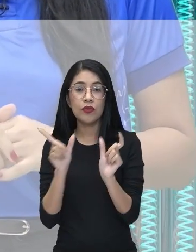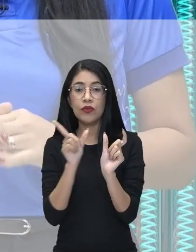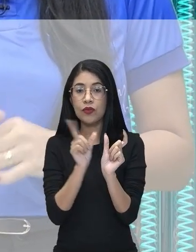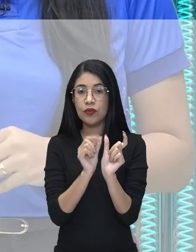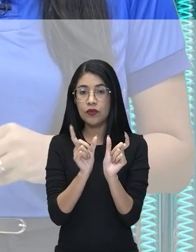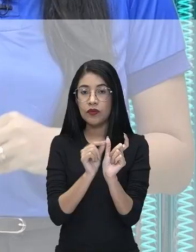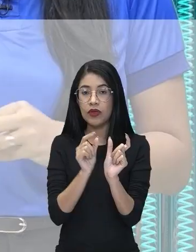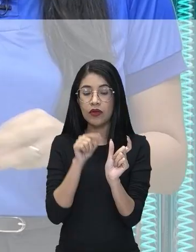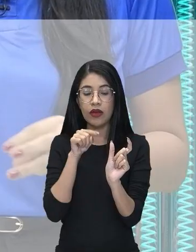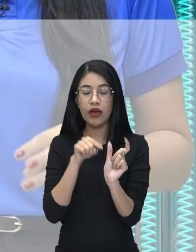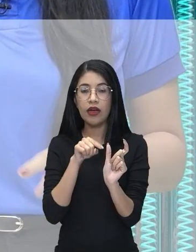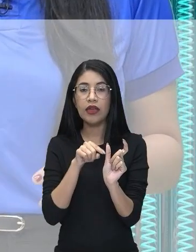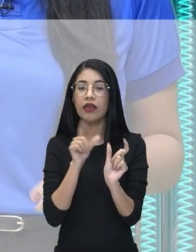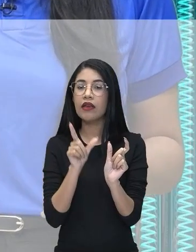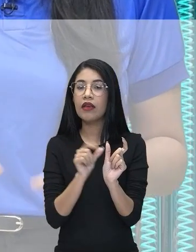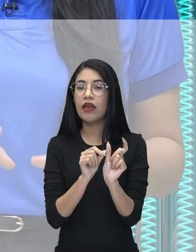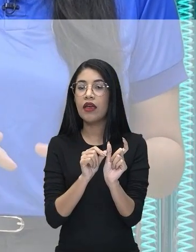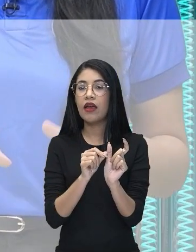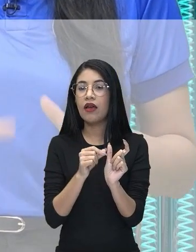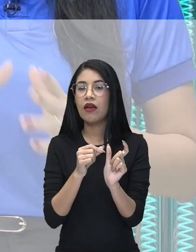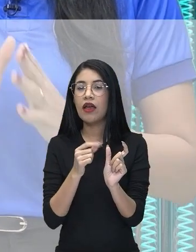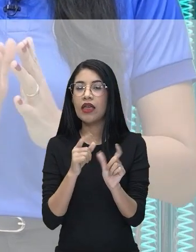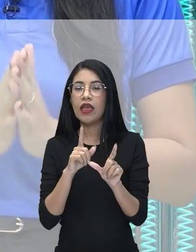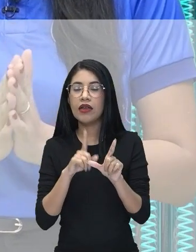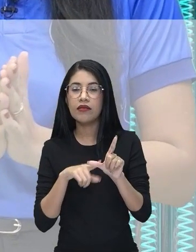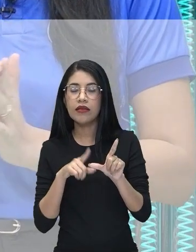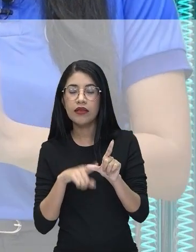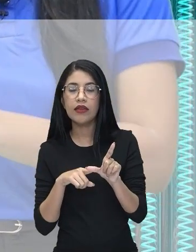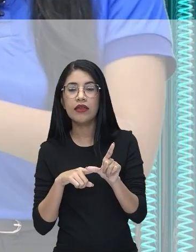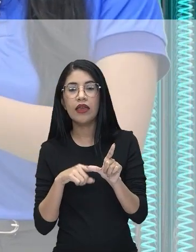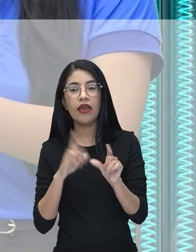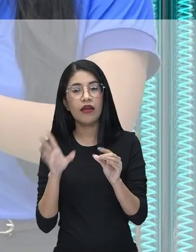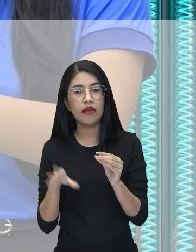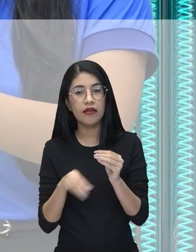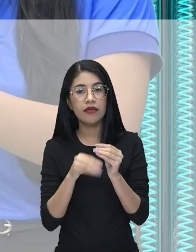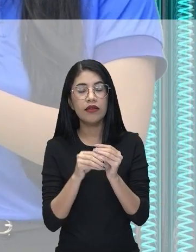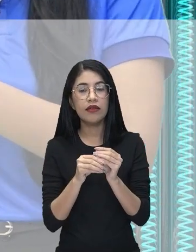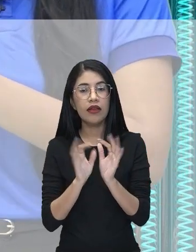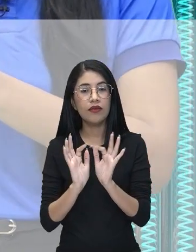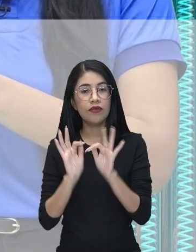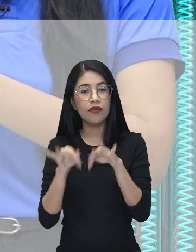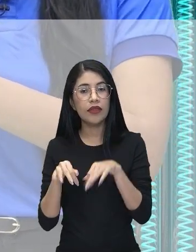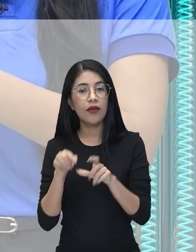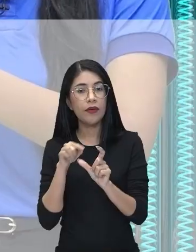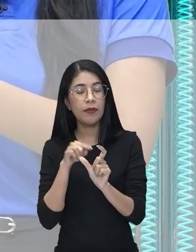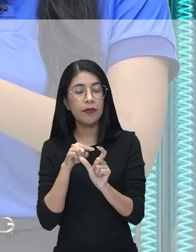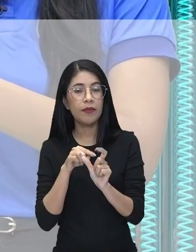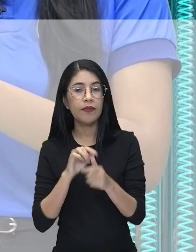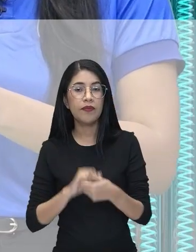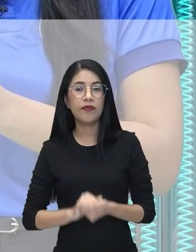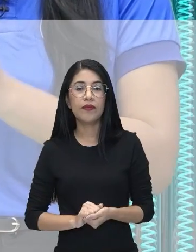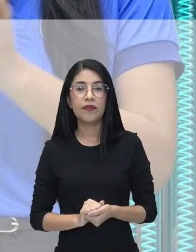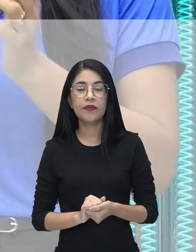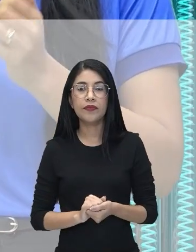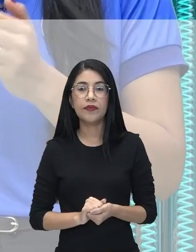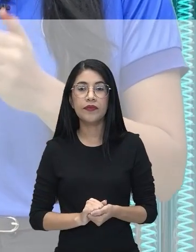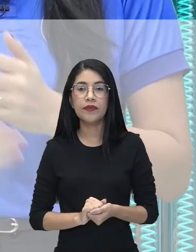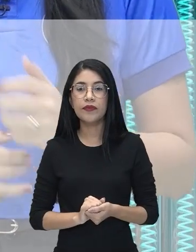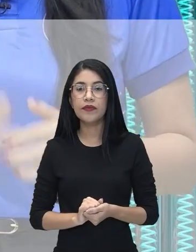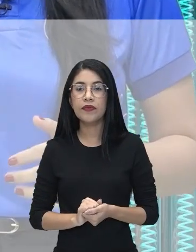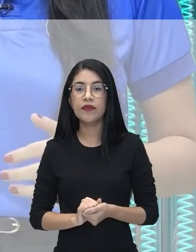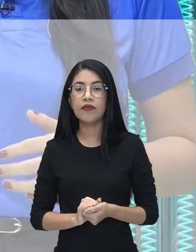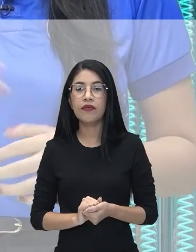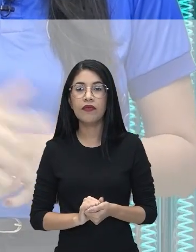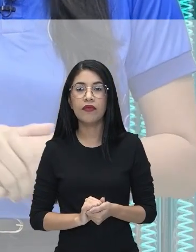que é essa partezinha, essa letra, um conjunto de letras que a gente acrescenta no final, depois da raiz. E ela,